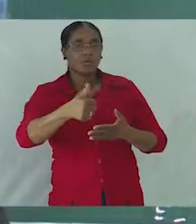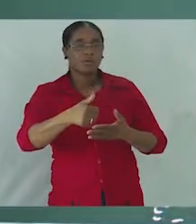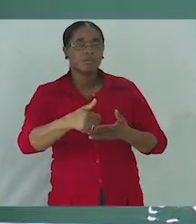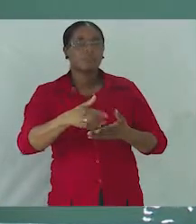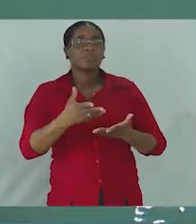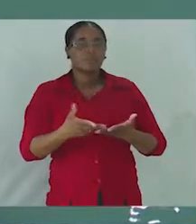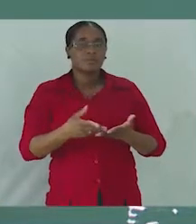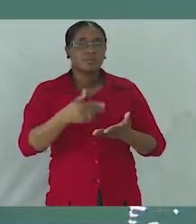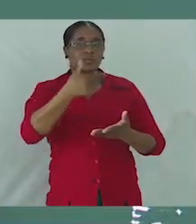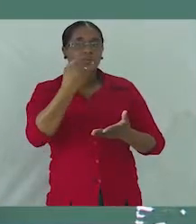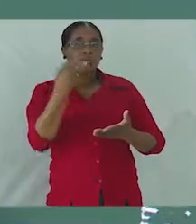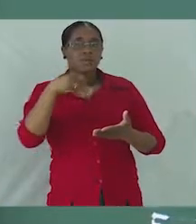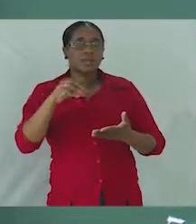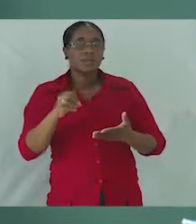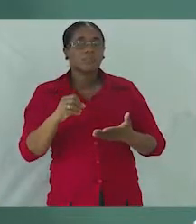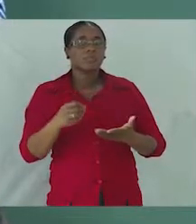do tipo